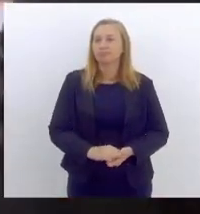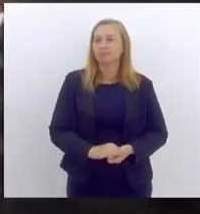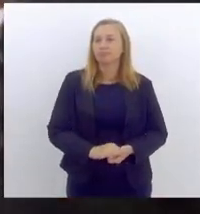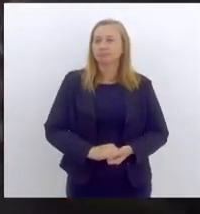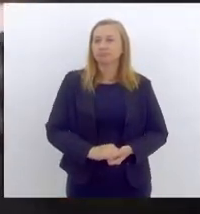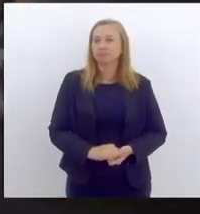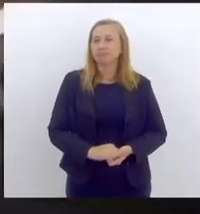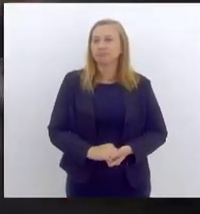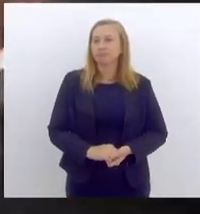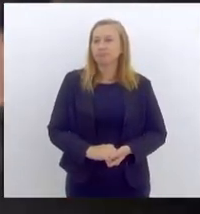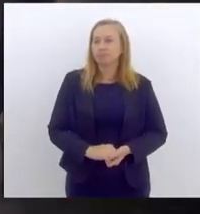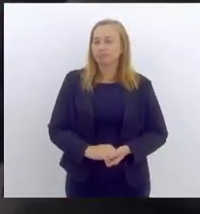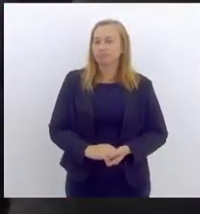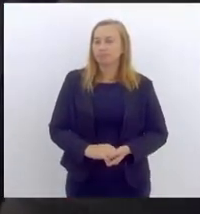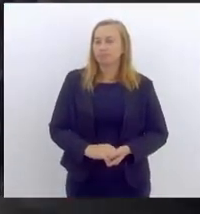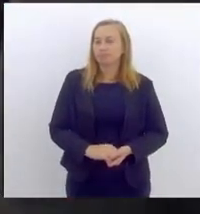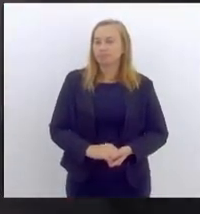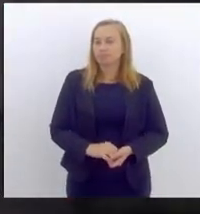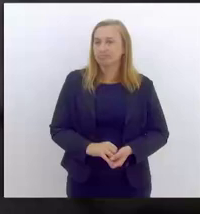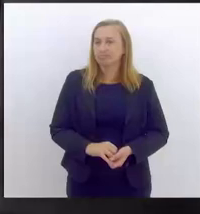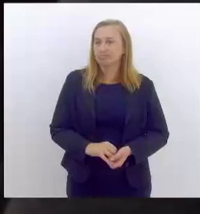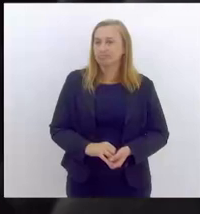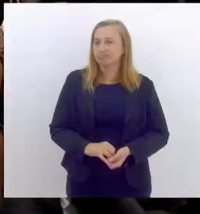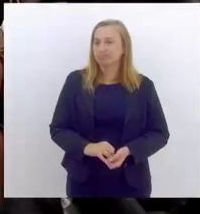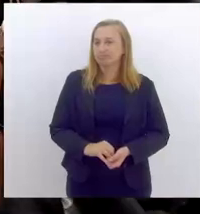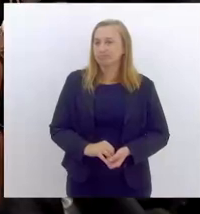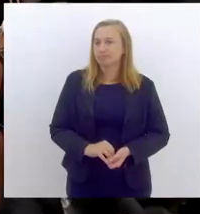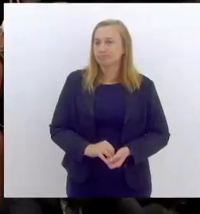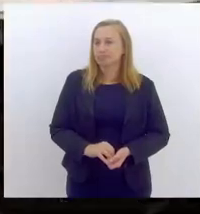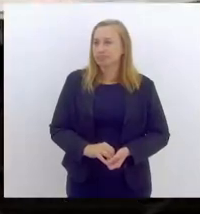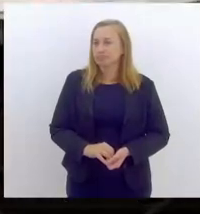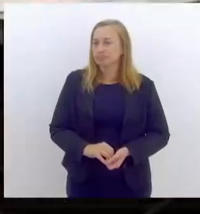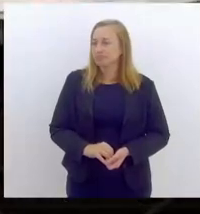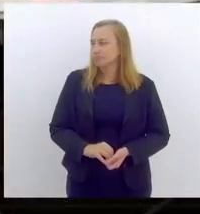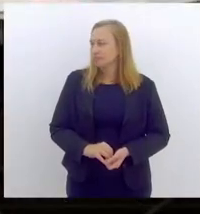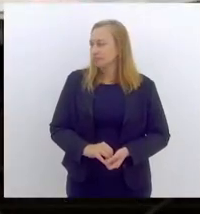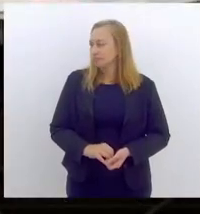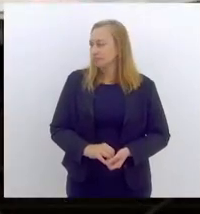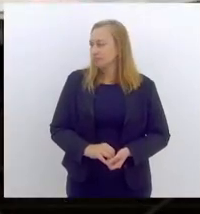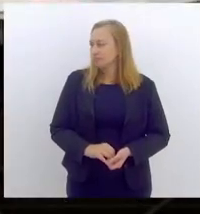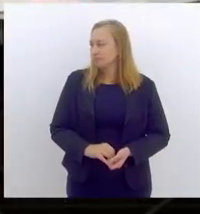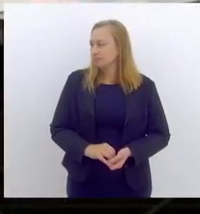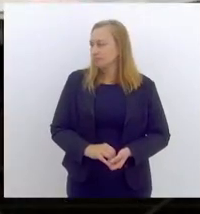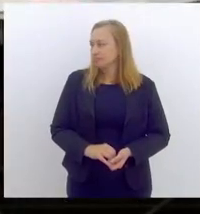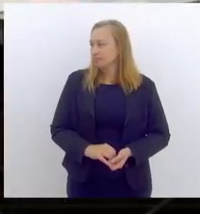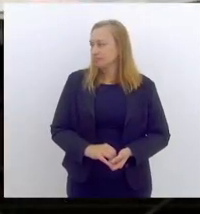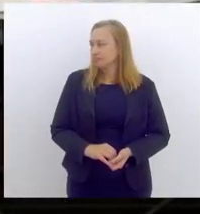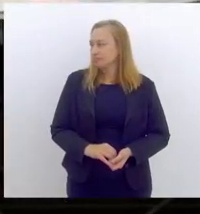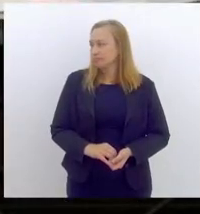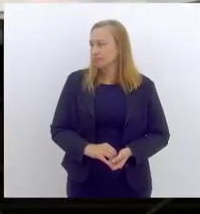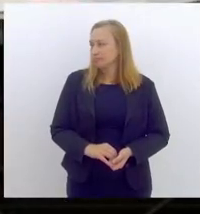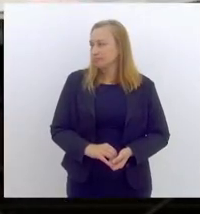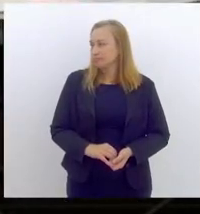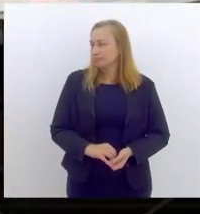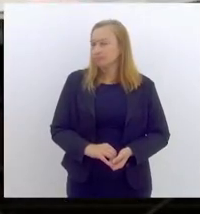Deputado Felipe Poubel vota sim. Deputado Flávio Serafini.